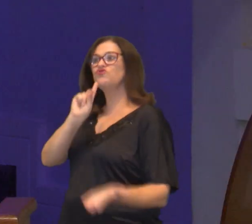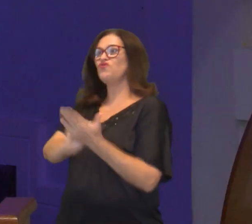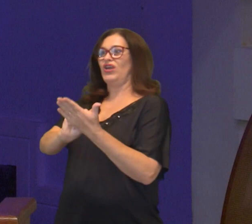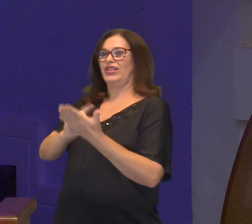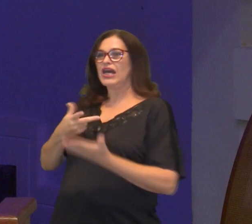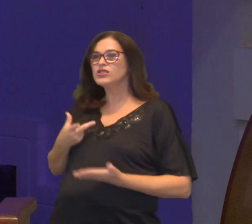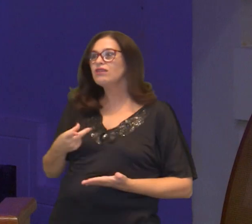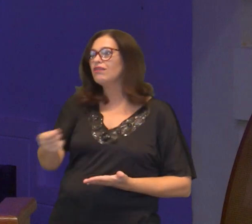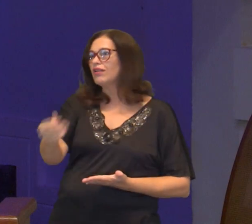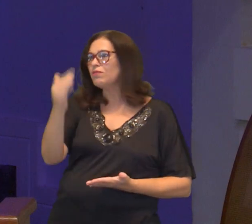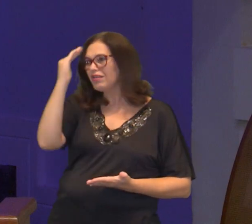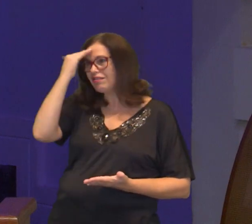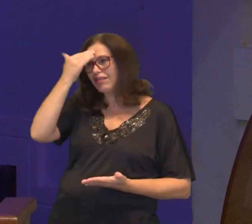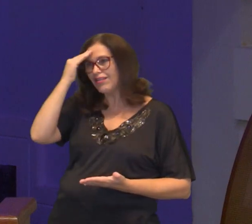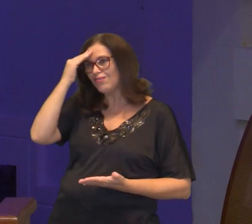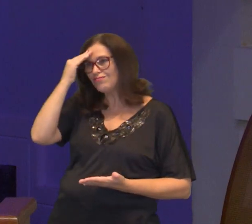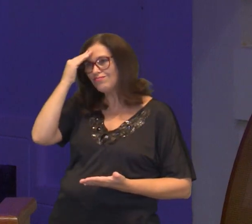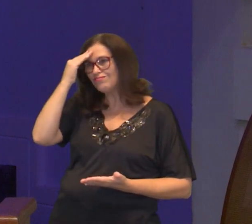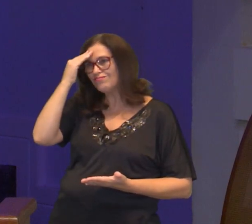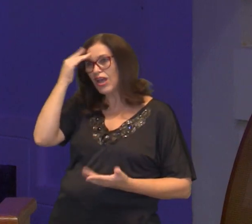Deus.